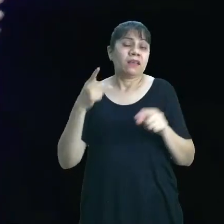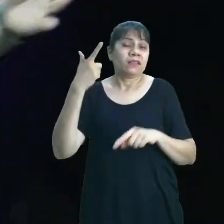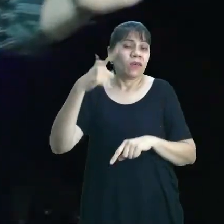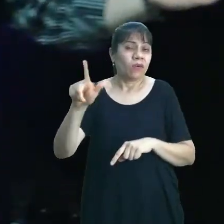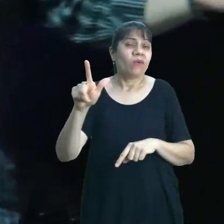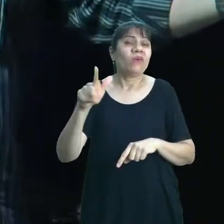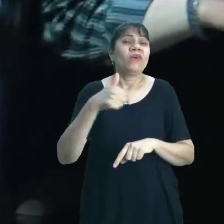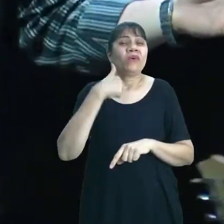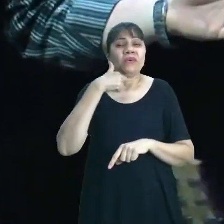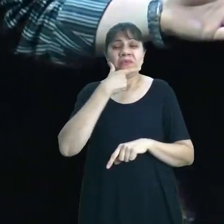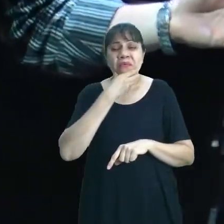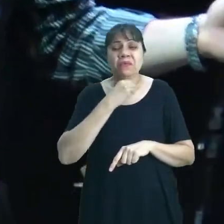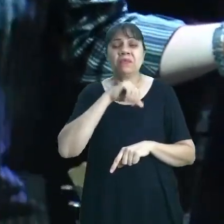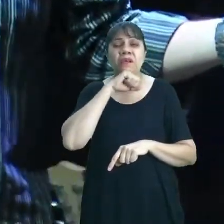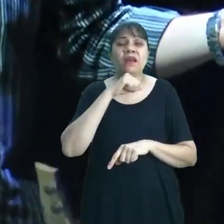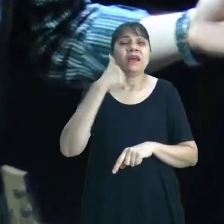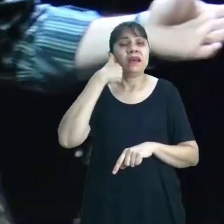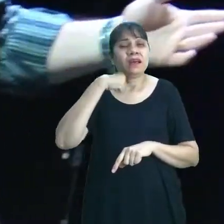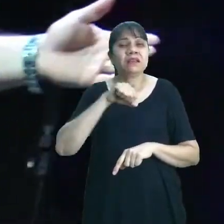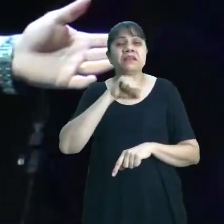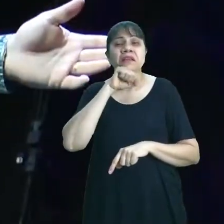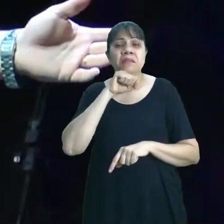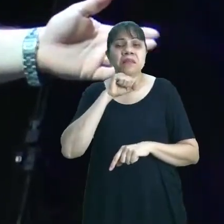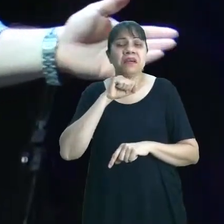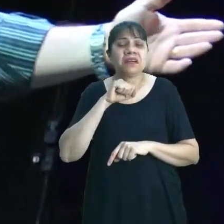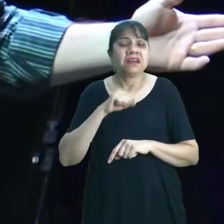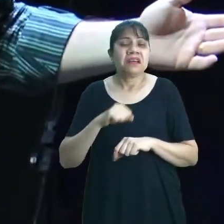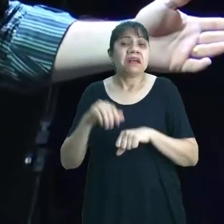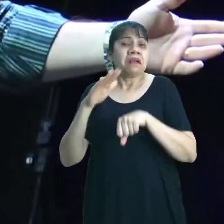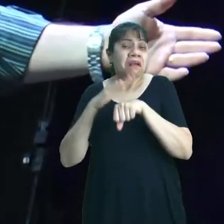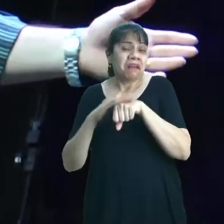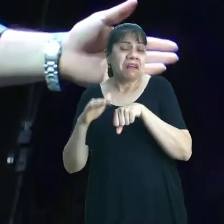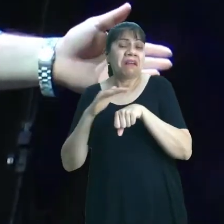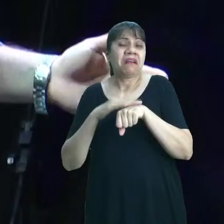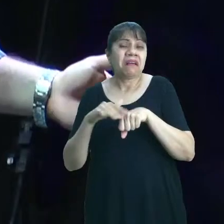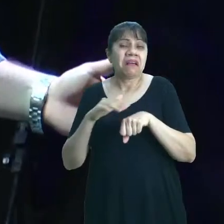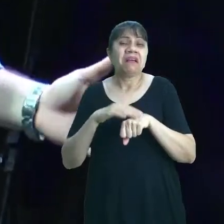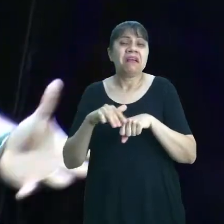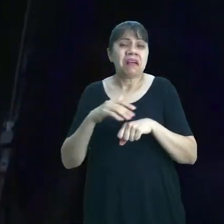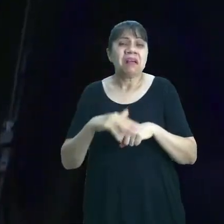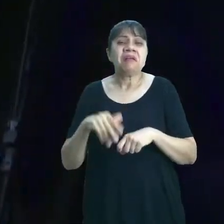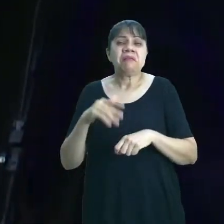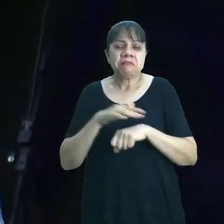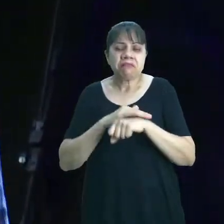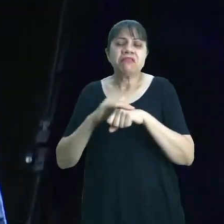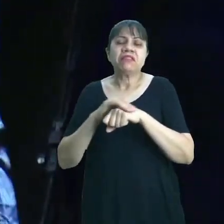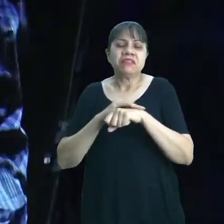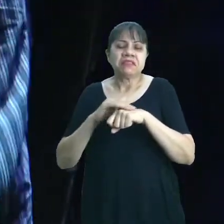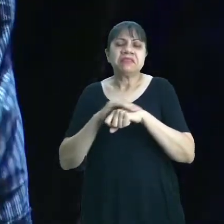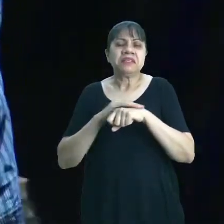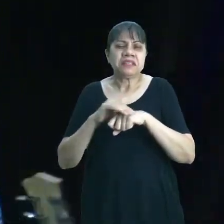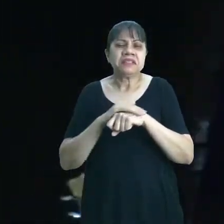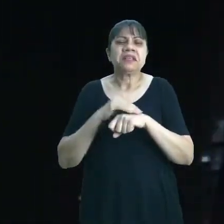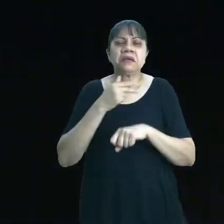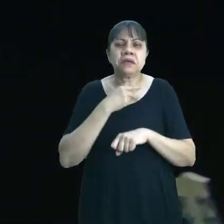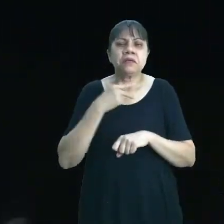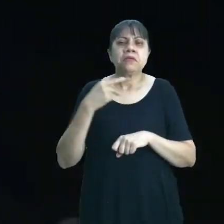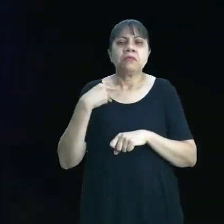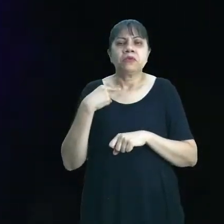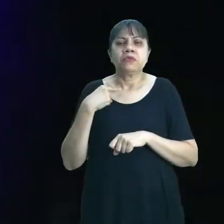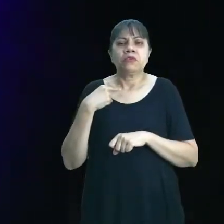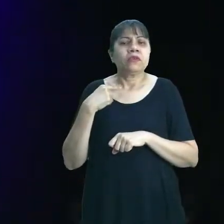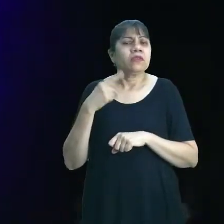mãe: minha filha, vem cá, pode deixar que eu vou falar com ele, pode deixar. Não, ensine